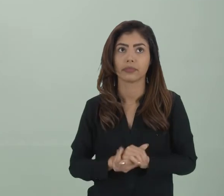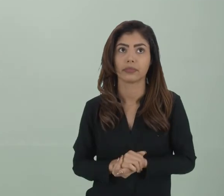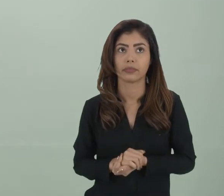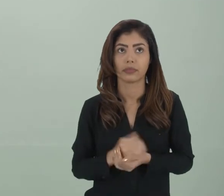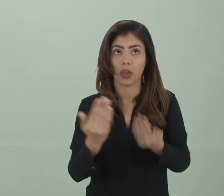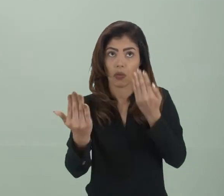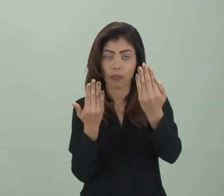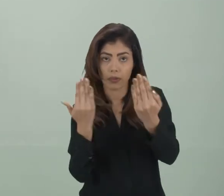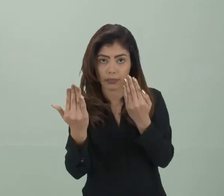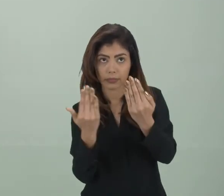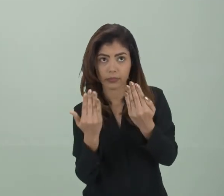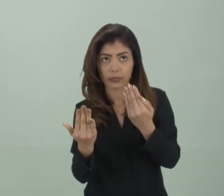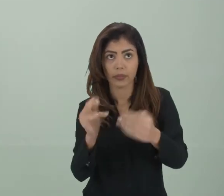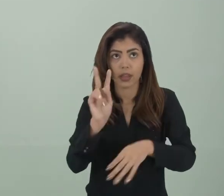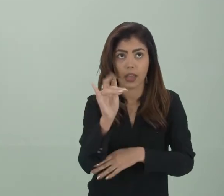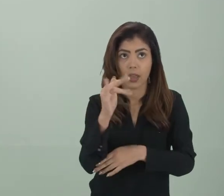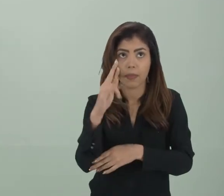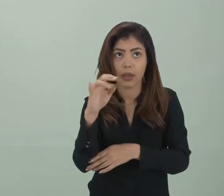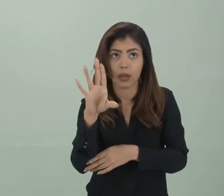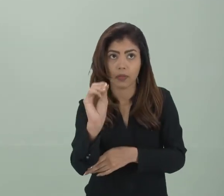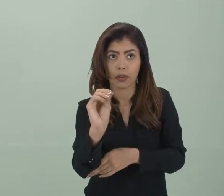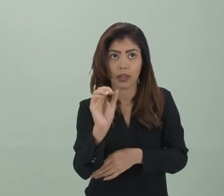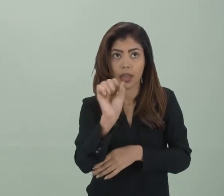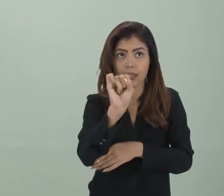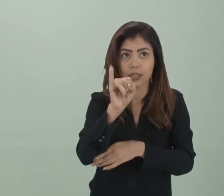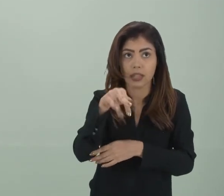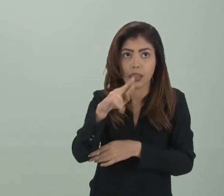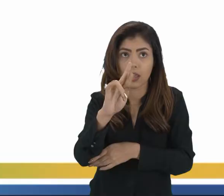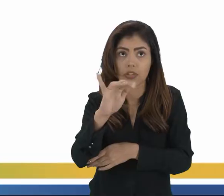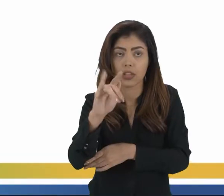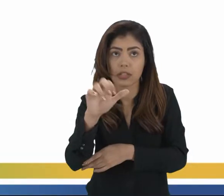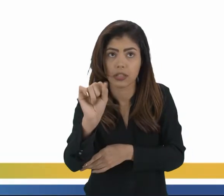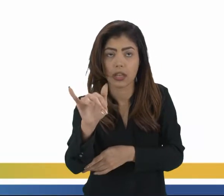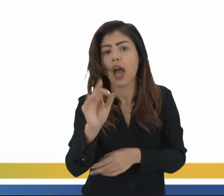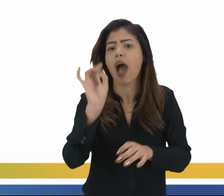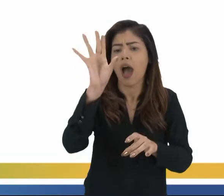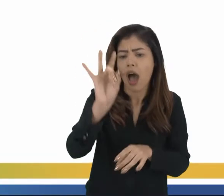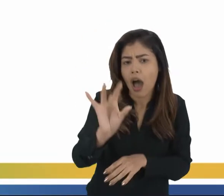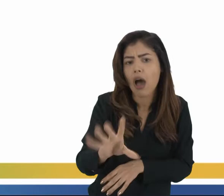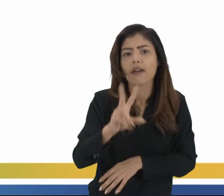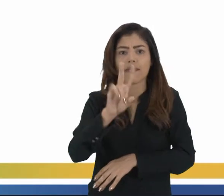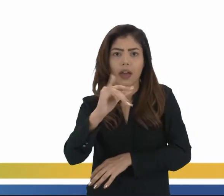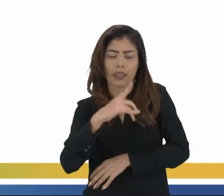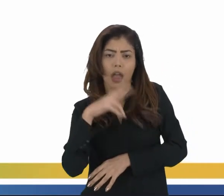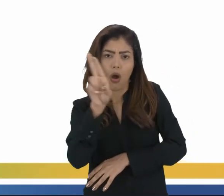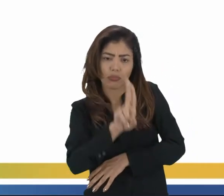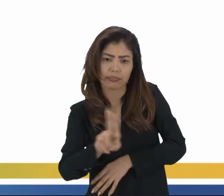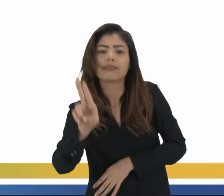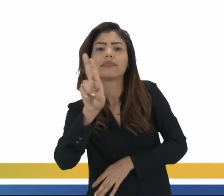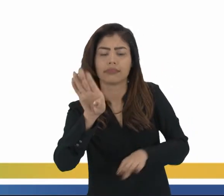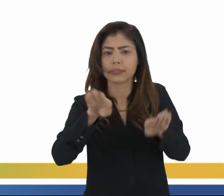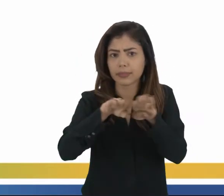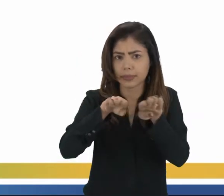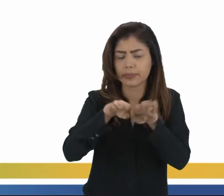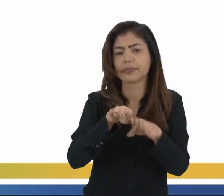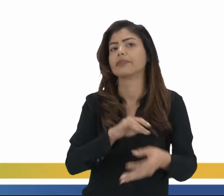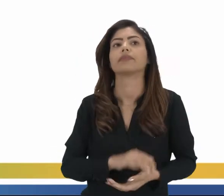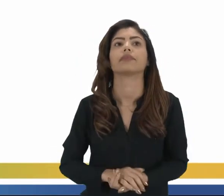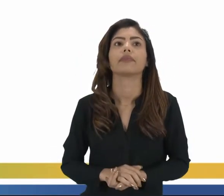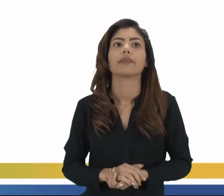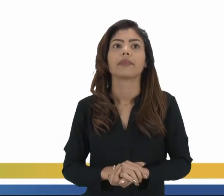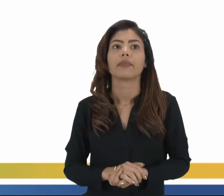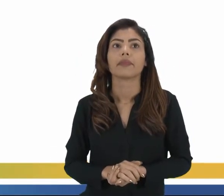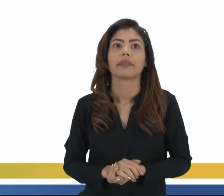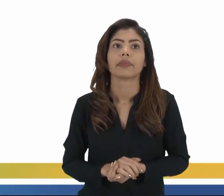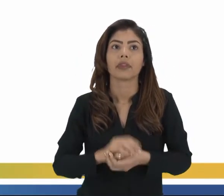a comparação, a hipérbole e a sinestesia. Cada uma dessas vai ter a sua utilização também.